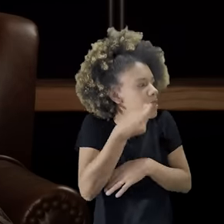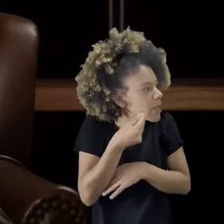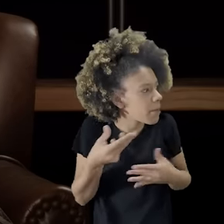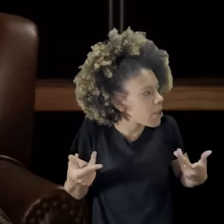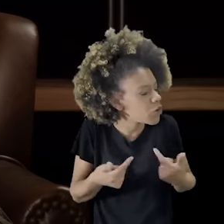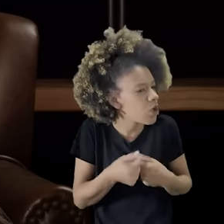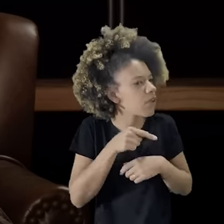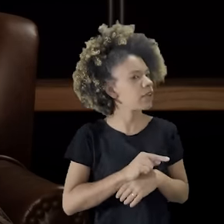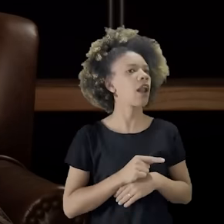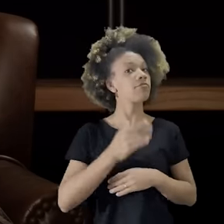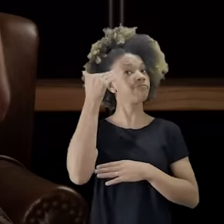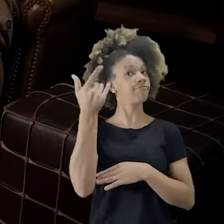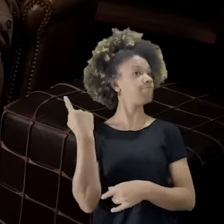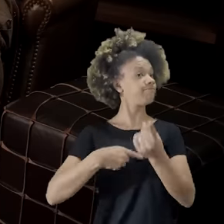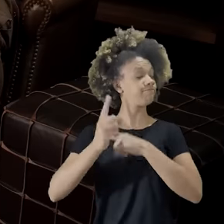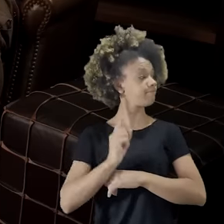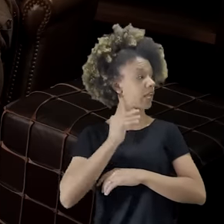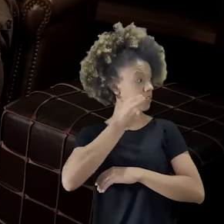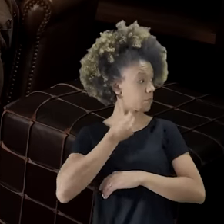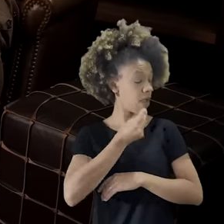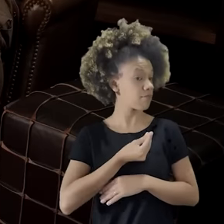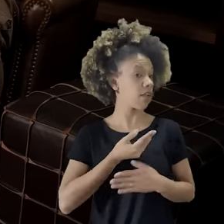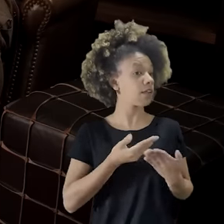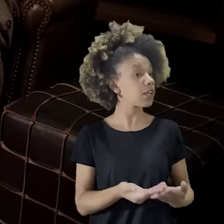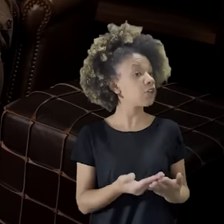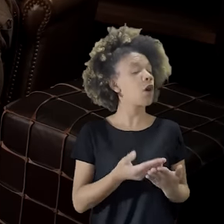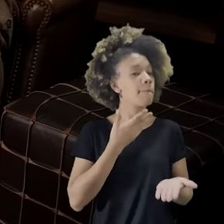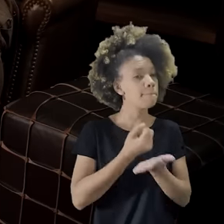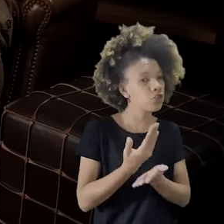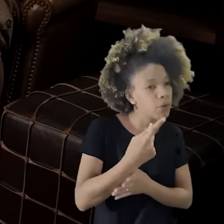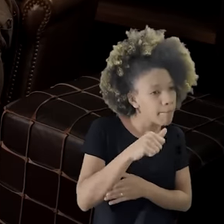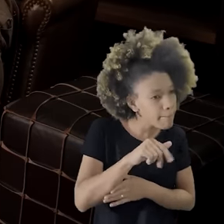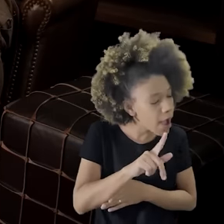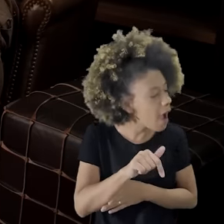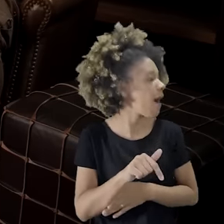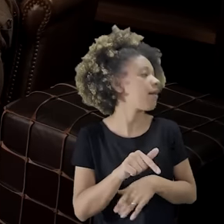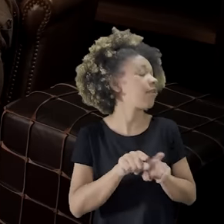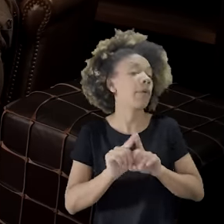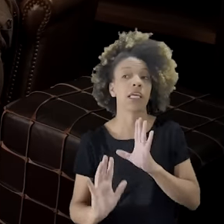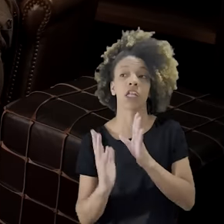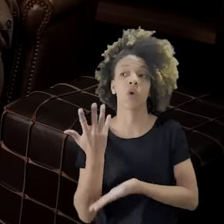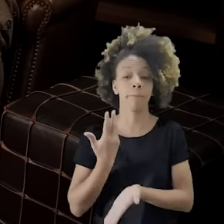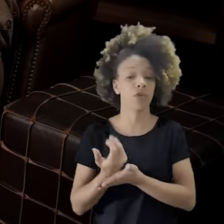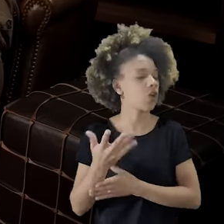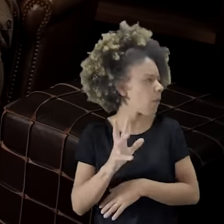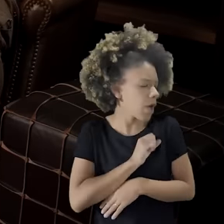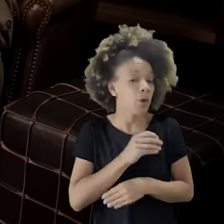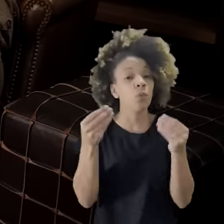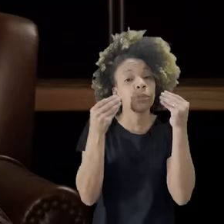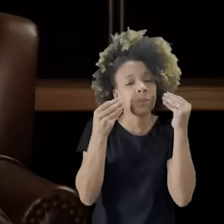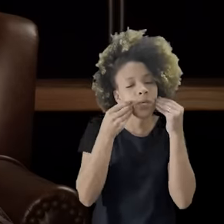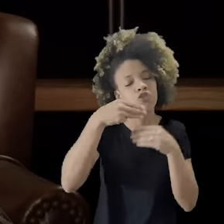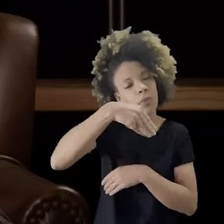maravilhoso e dali daquele relato ela ficou tão famosa o relato dela que ela foi para outros lugares ela queria podcast dela eu adoro